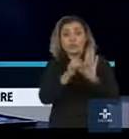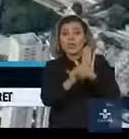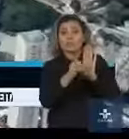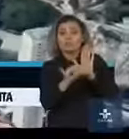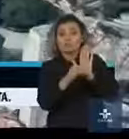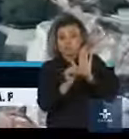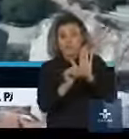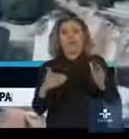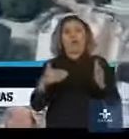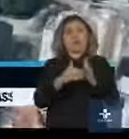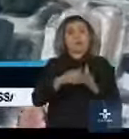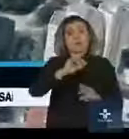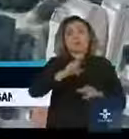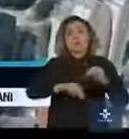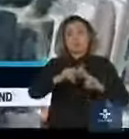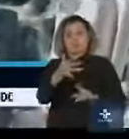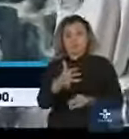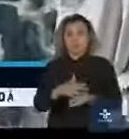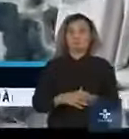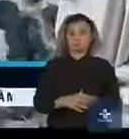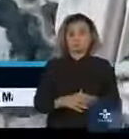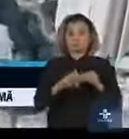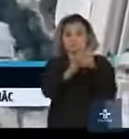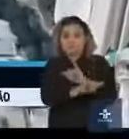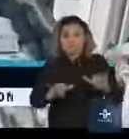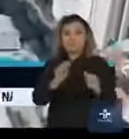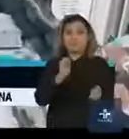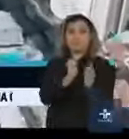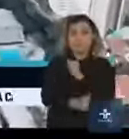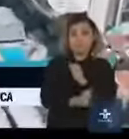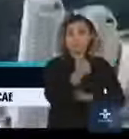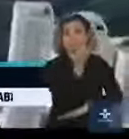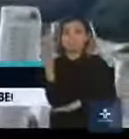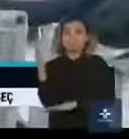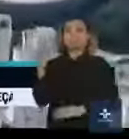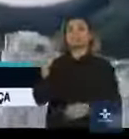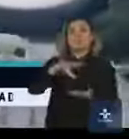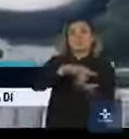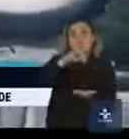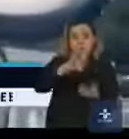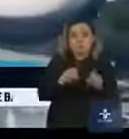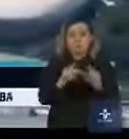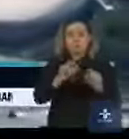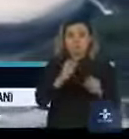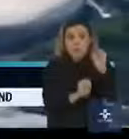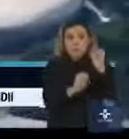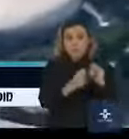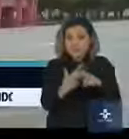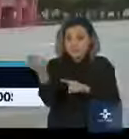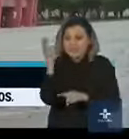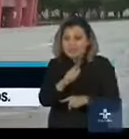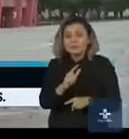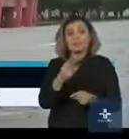ano. O edital para a concessão do Complexo Esportivo deve sair até julho. A empresa vencedora vai administrar o